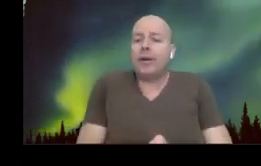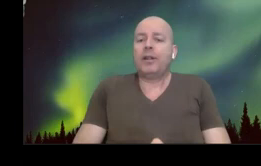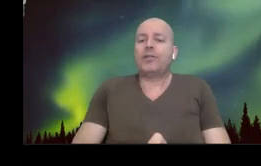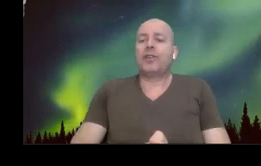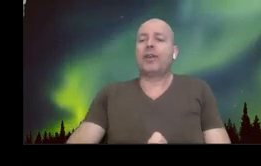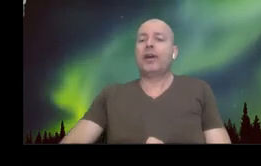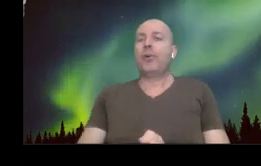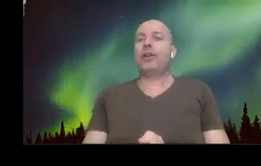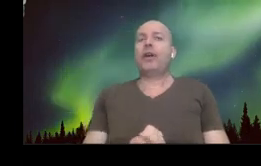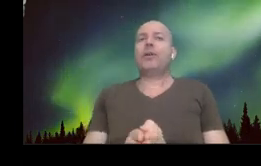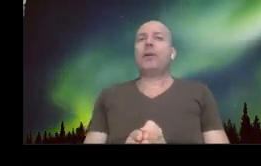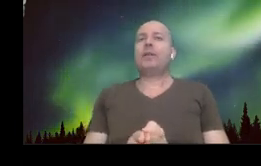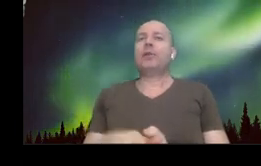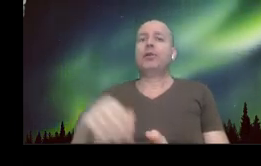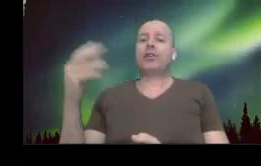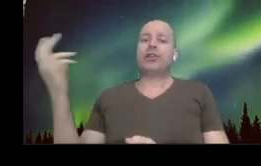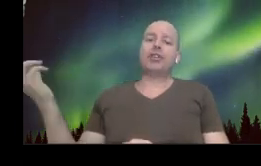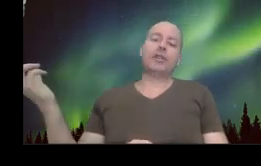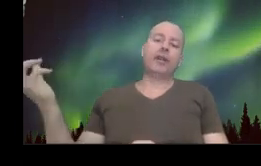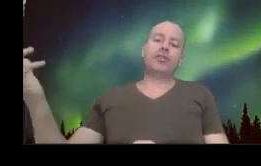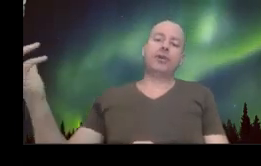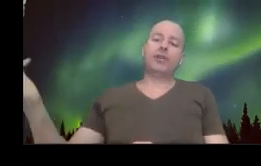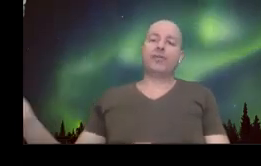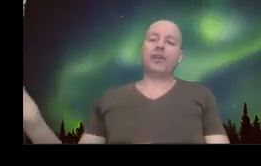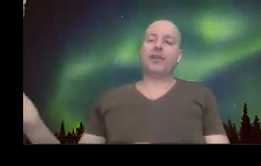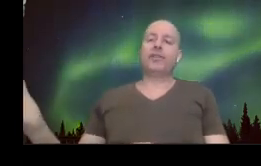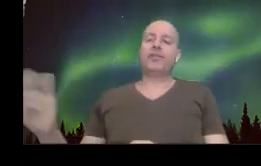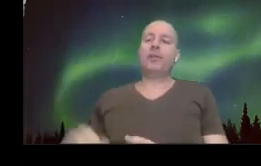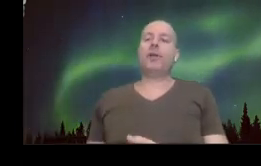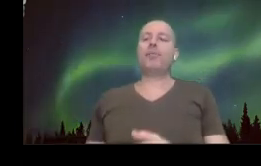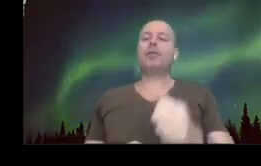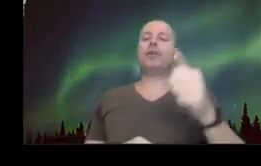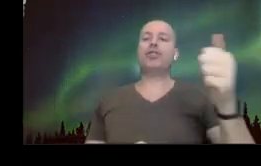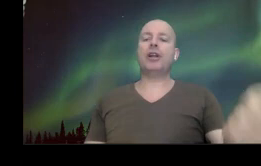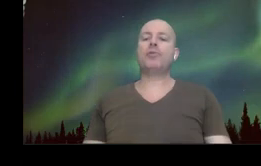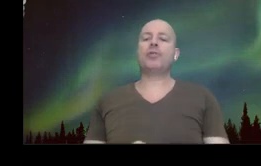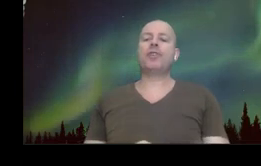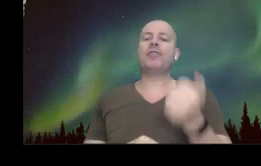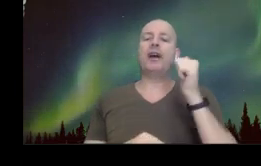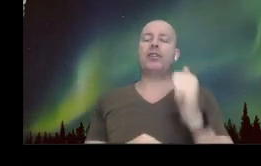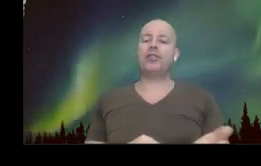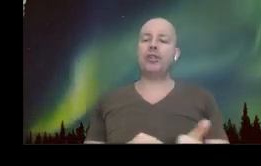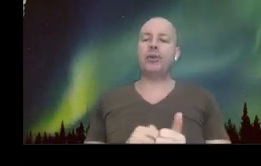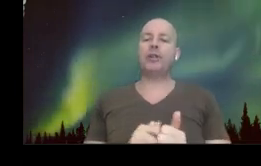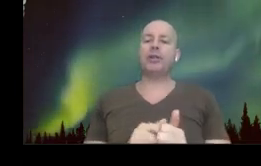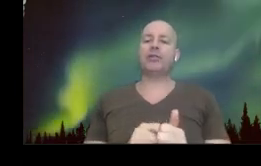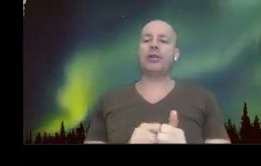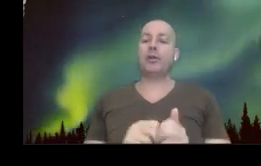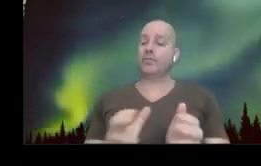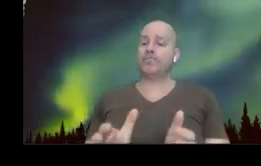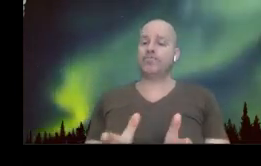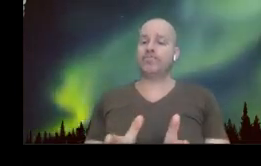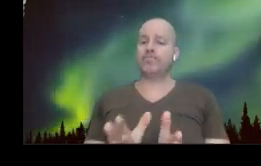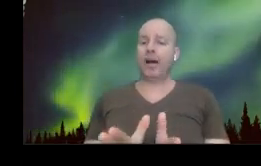desapropriado. Então, assim, por que que para luz a gente entende muitas vezes e para proteger a biodiversidade a gente não